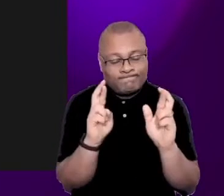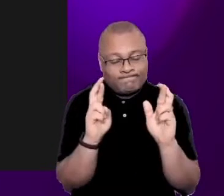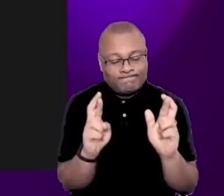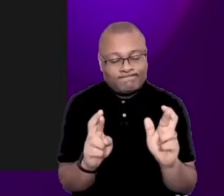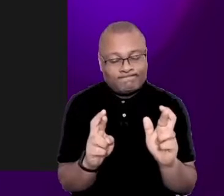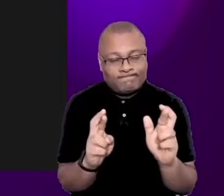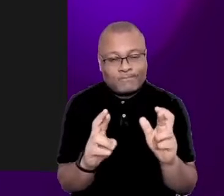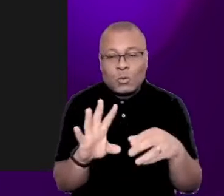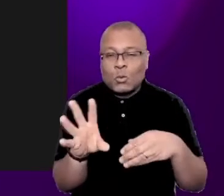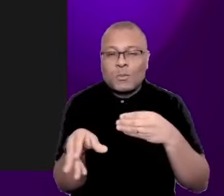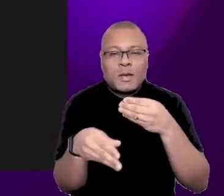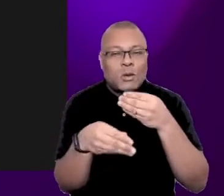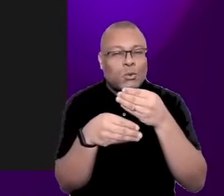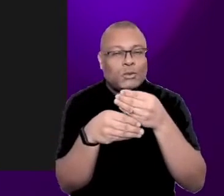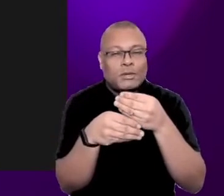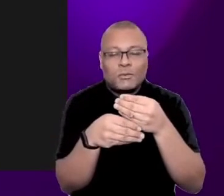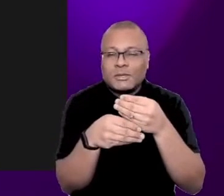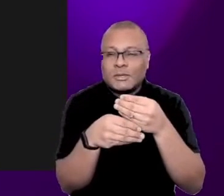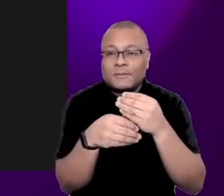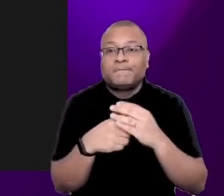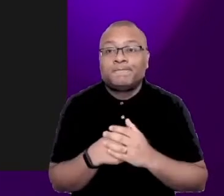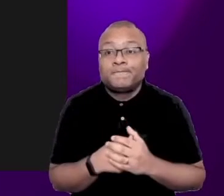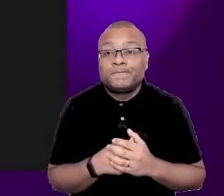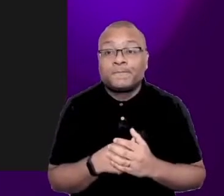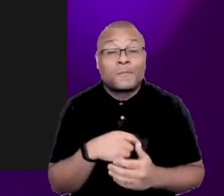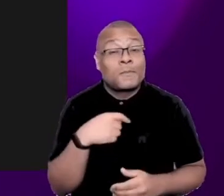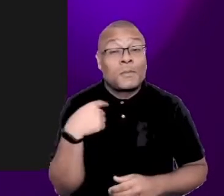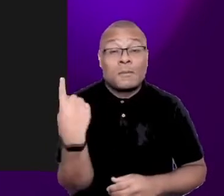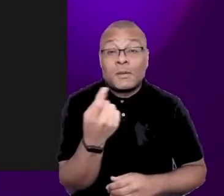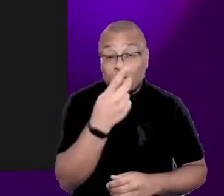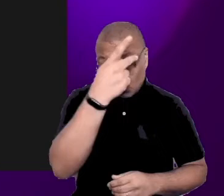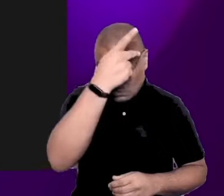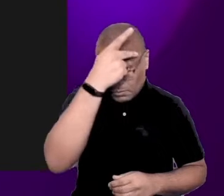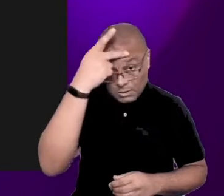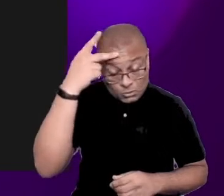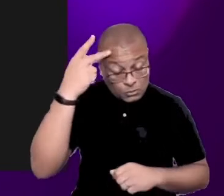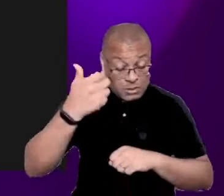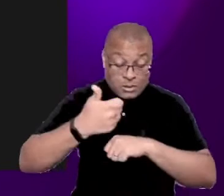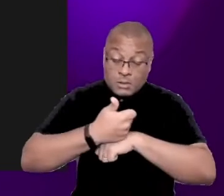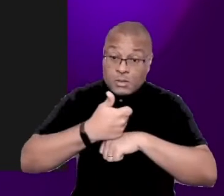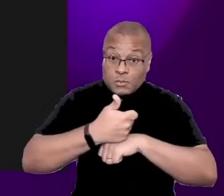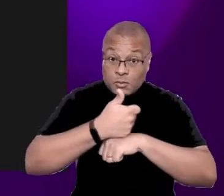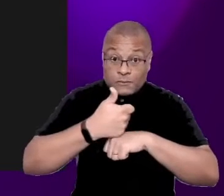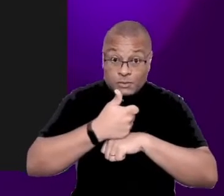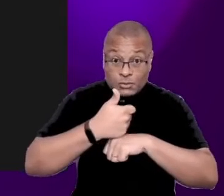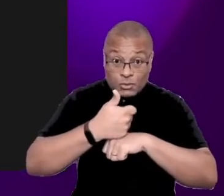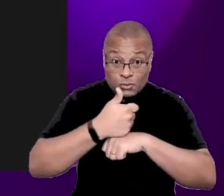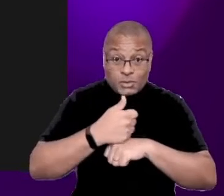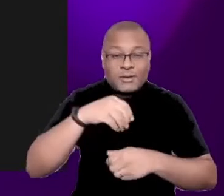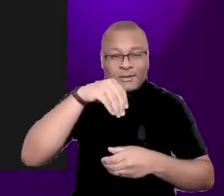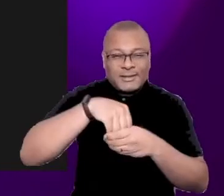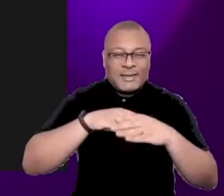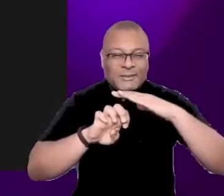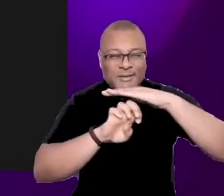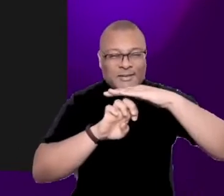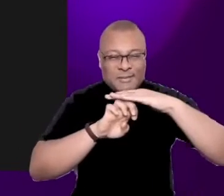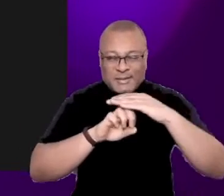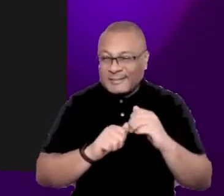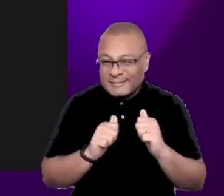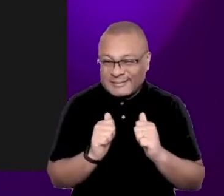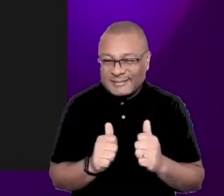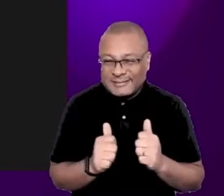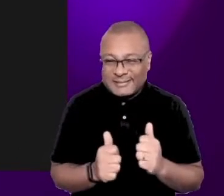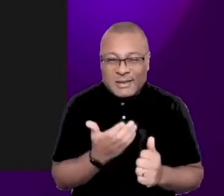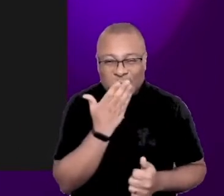uma contribuição para nós, como pessoas, como profissionais, nas nossas organizações. Tá? Um